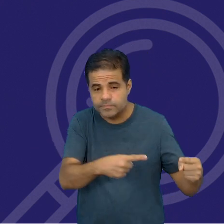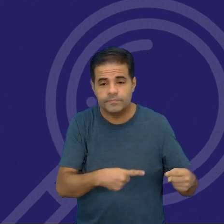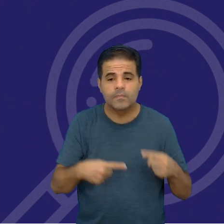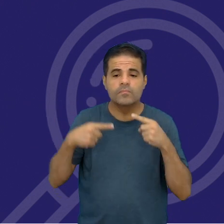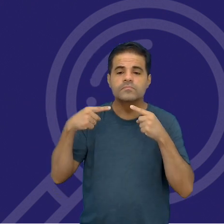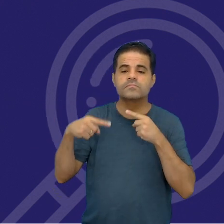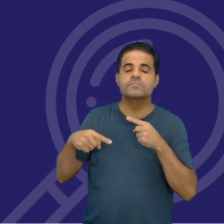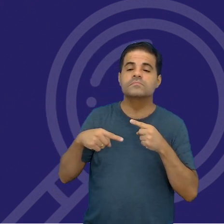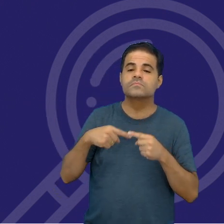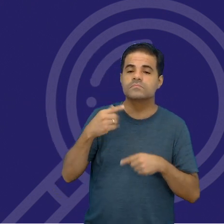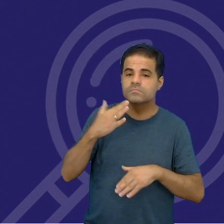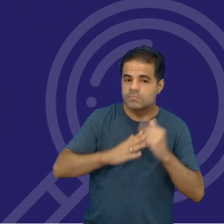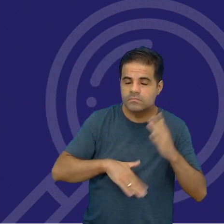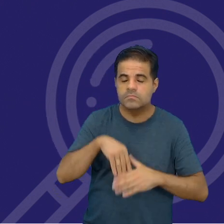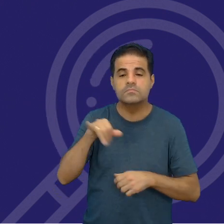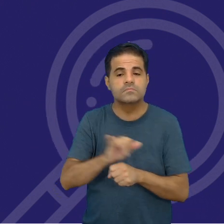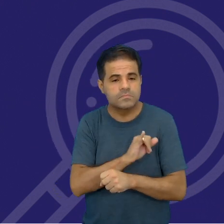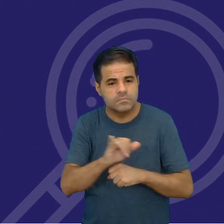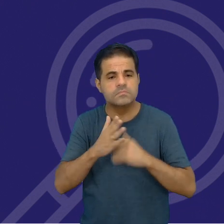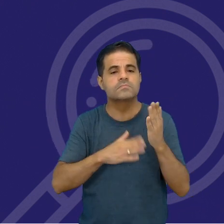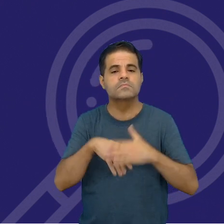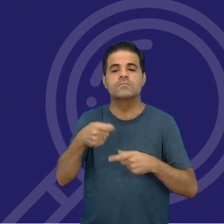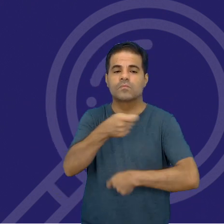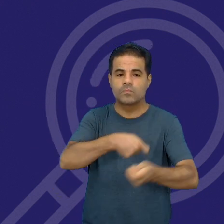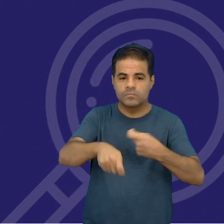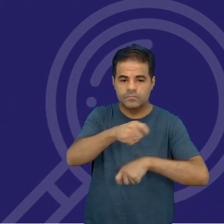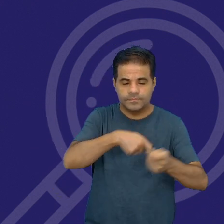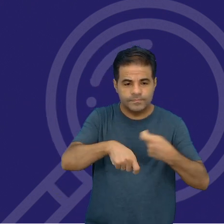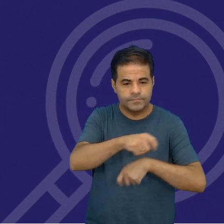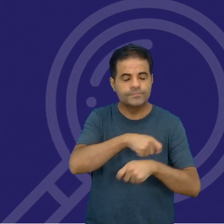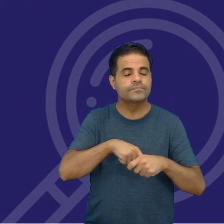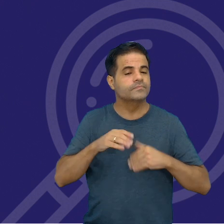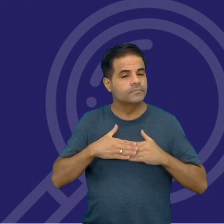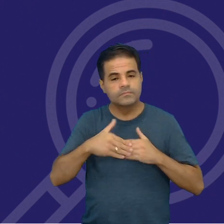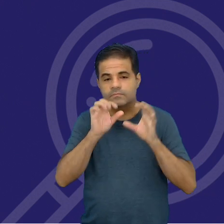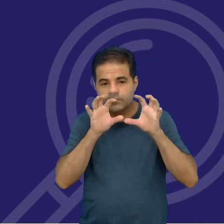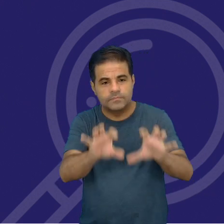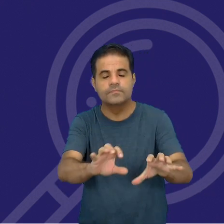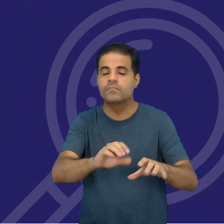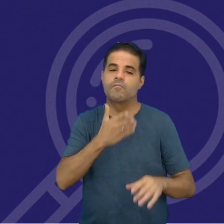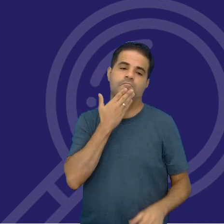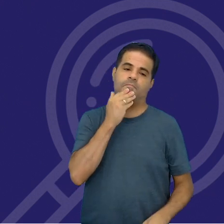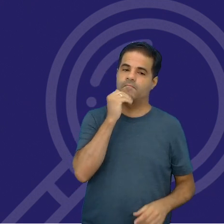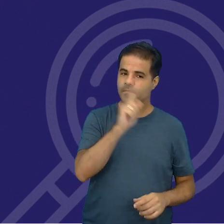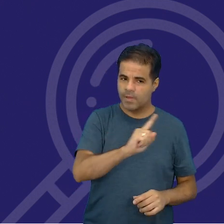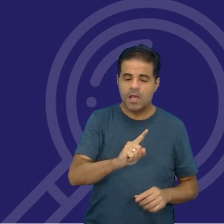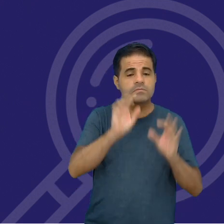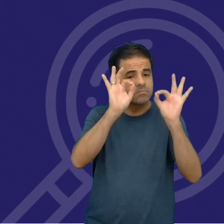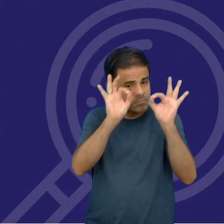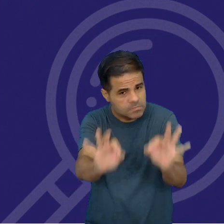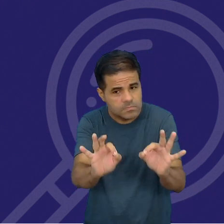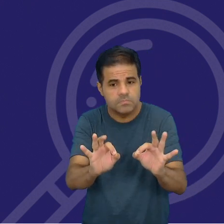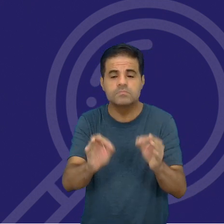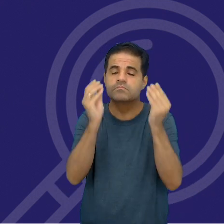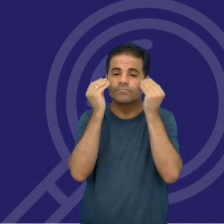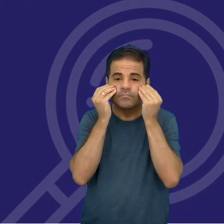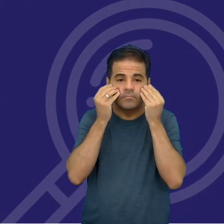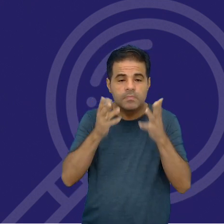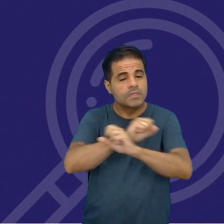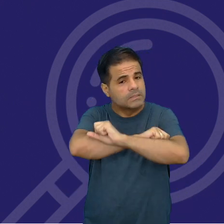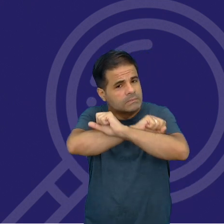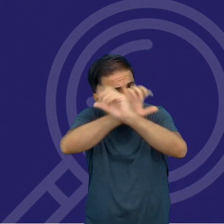eficácia energética e potência nominal e econômica. Então, fica fácil assim, né? Fica